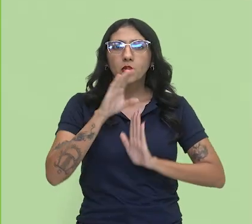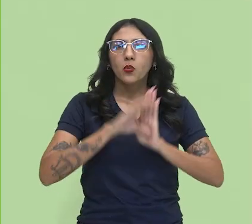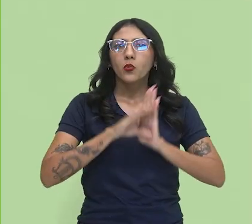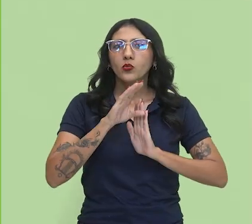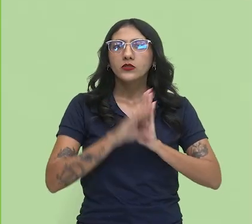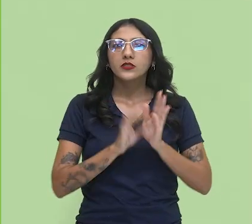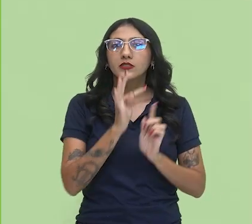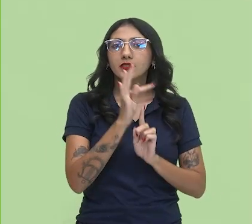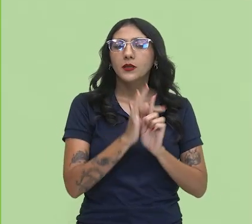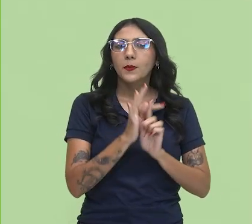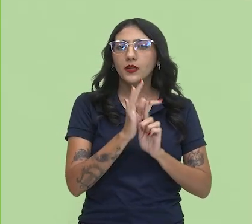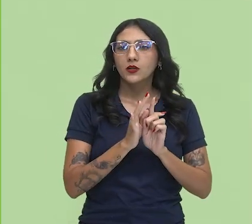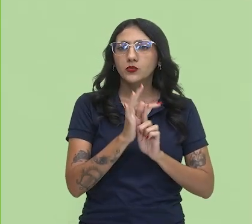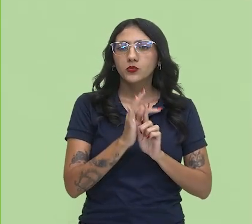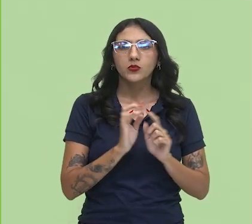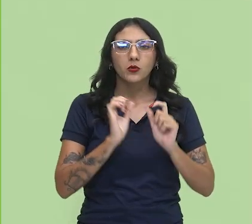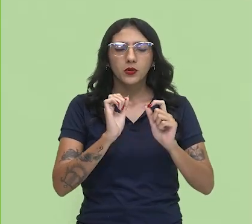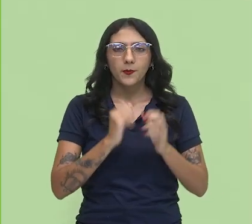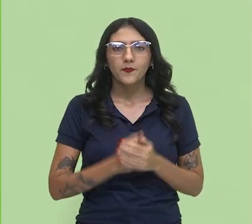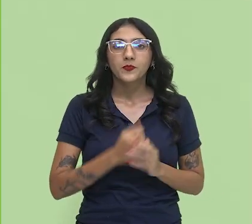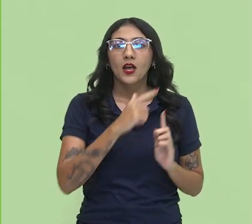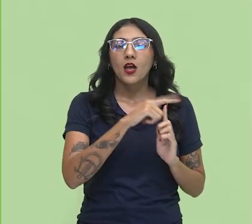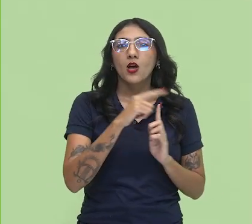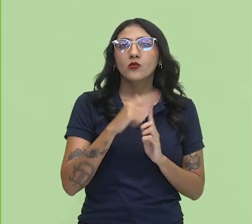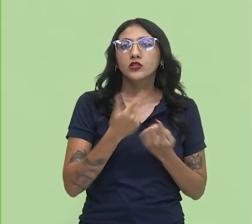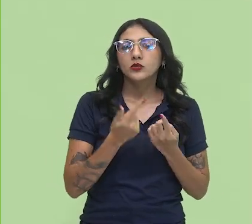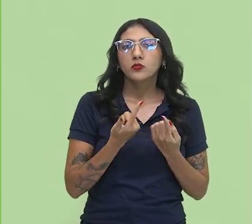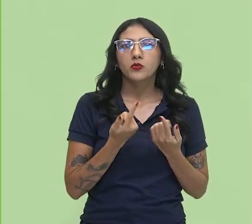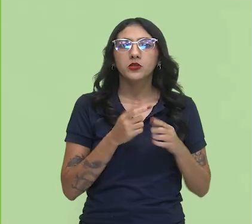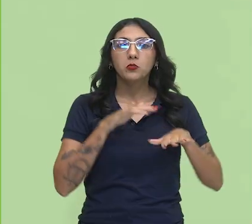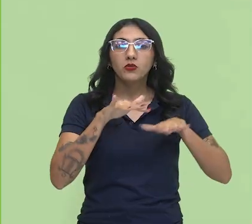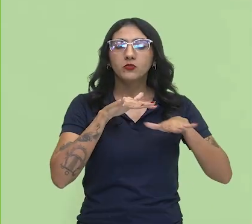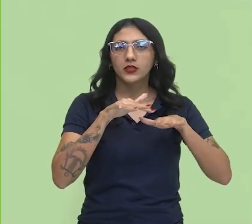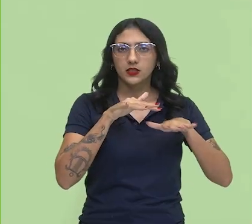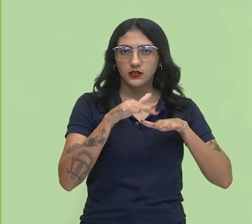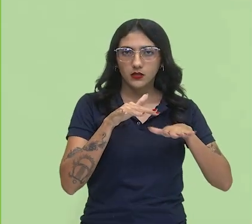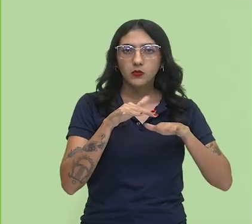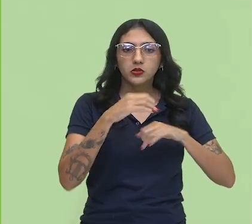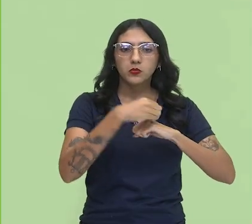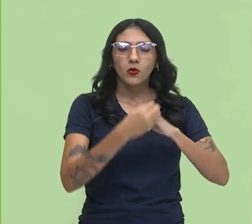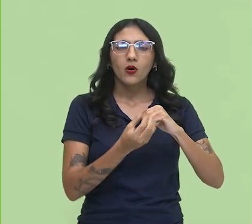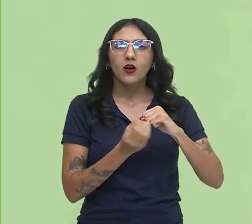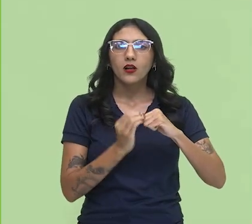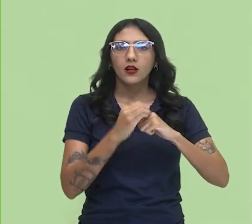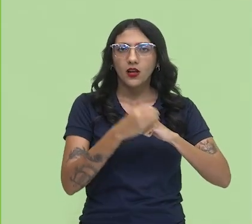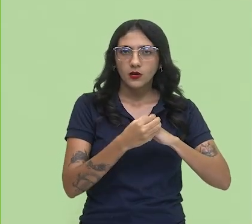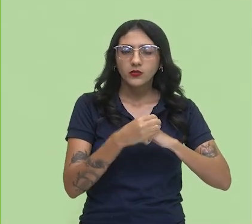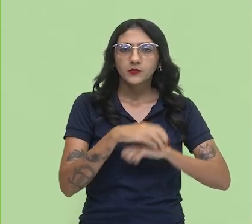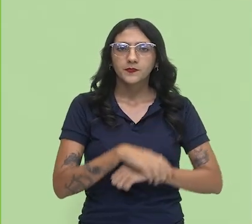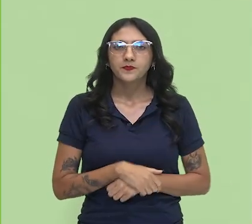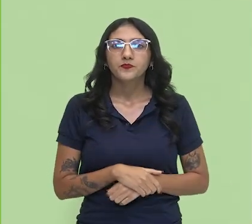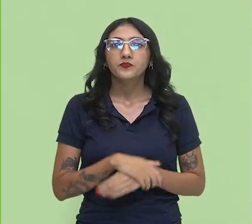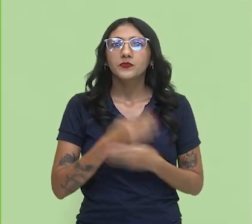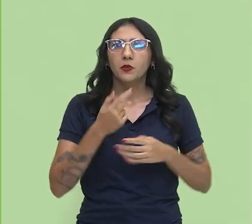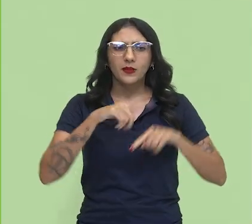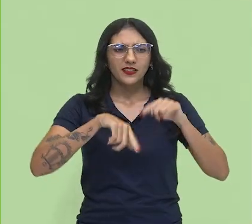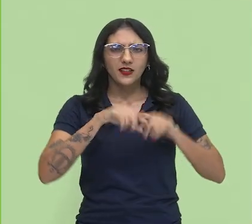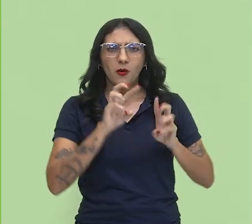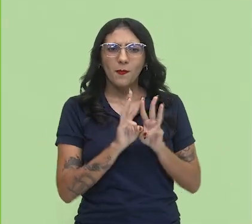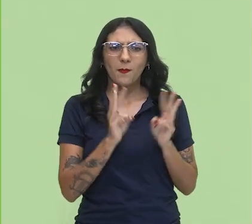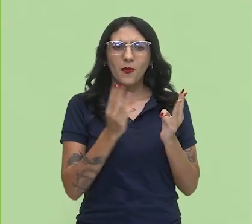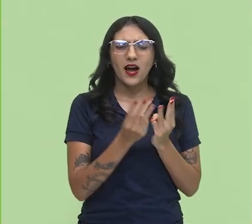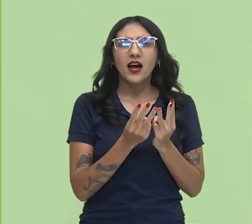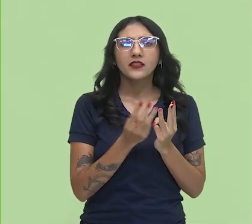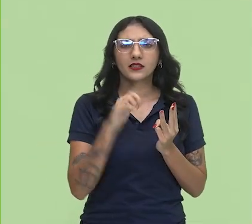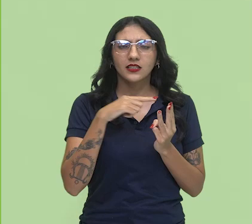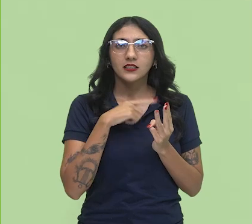de temperatura é o nível de agitação das moléculas de um corpo. Sim, pessoal, o corpo é formado por